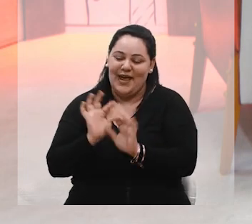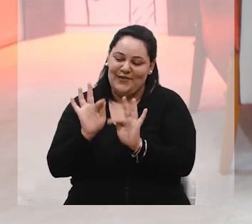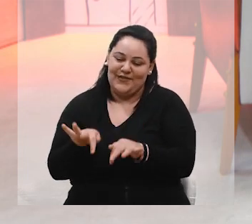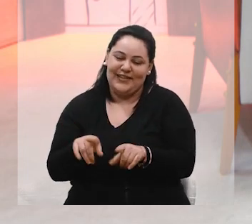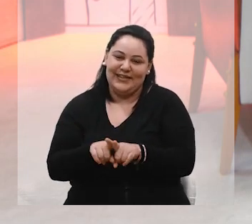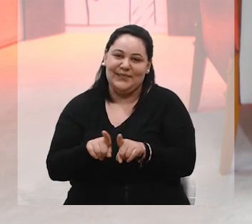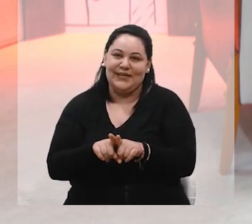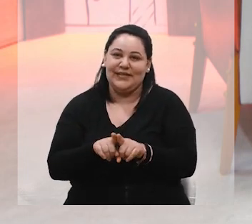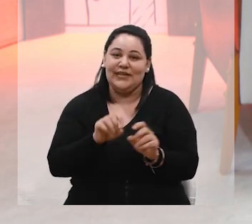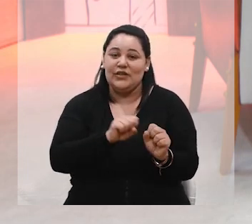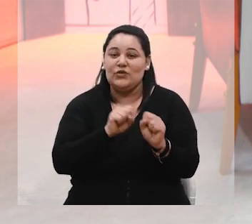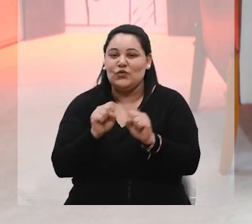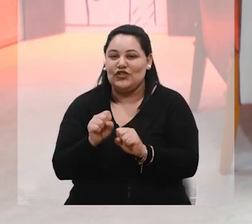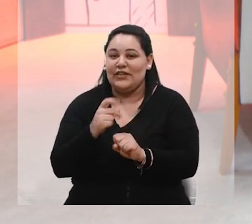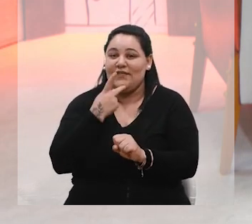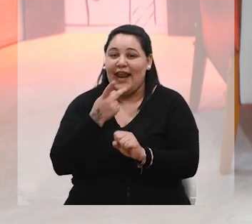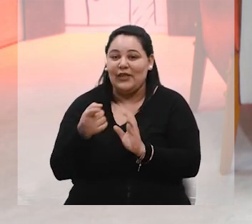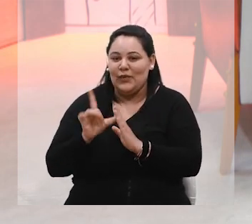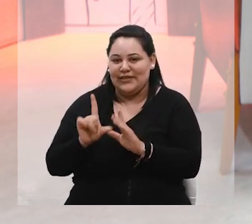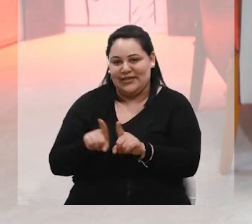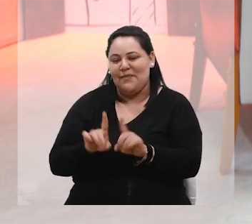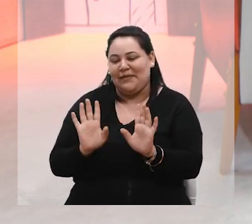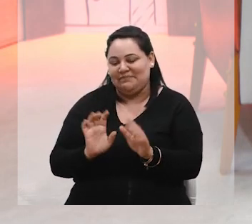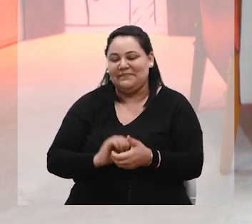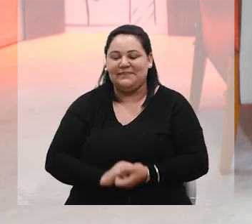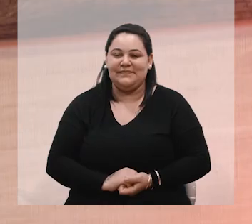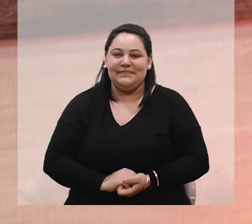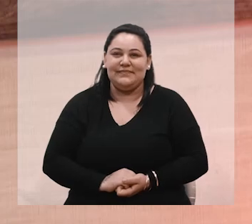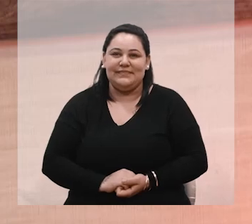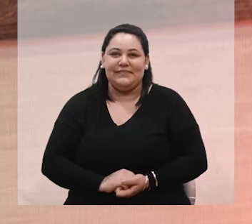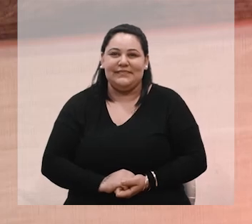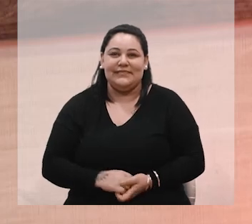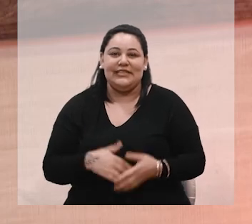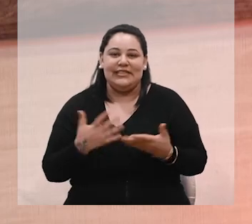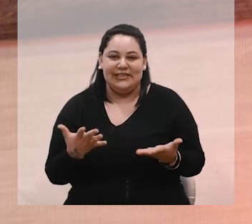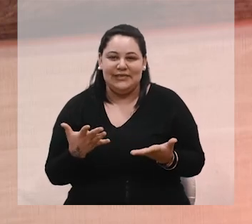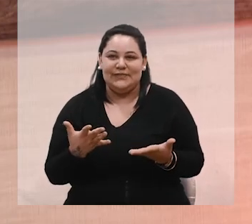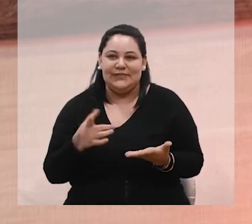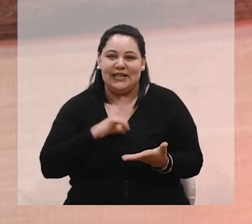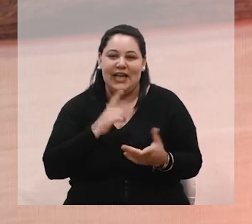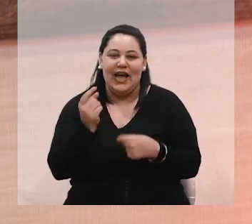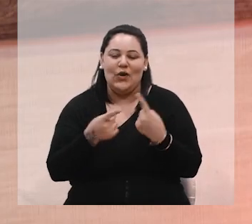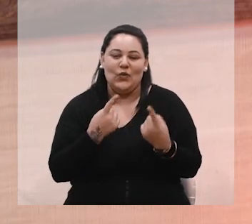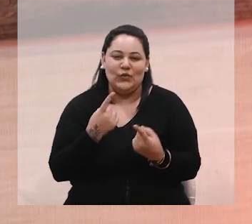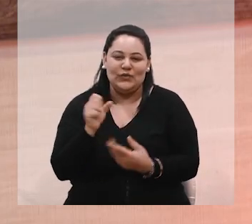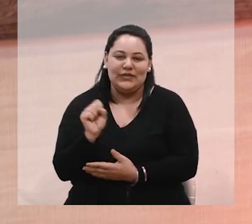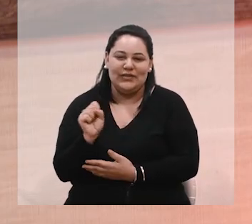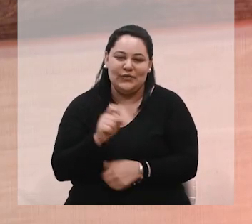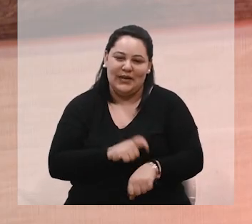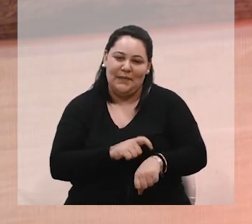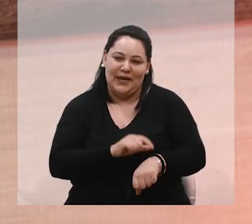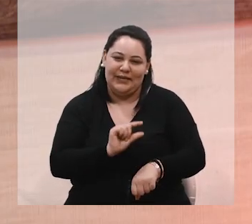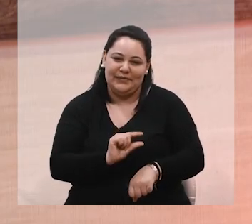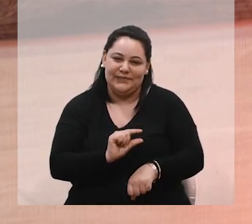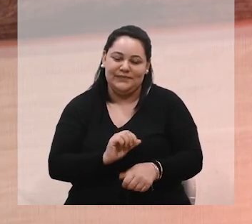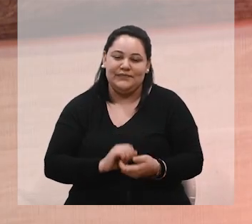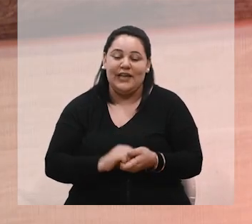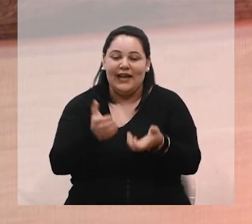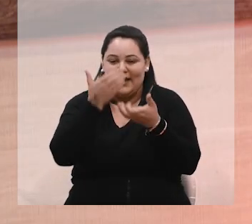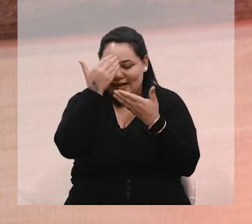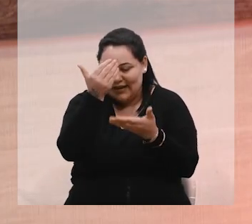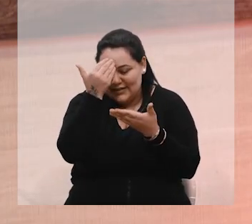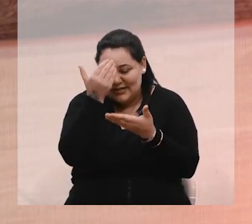final, nós poderíamos ter abordado um pouco antes. Então assim, Nil, tem breves segundos aí para uma saudação final, eu quero te